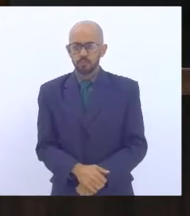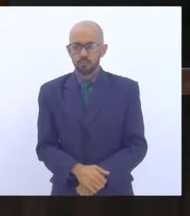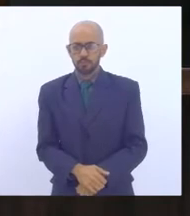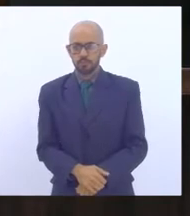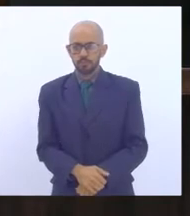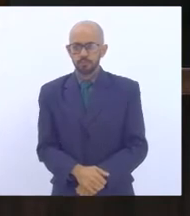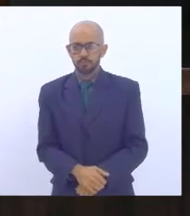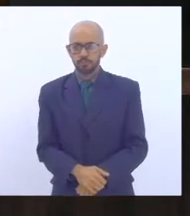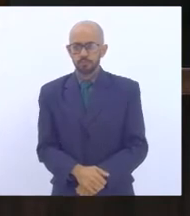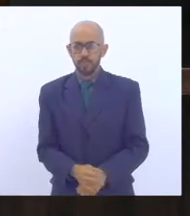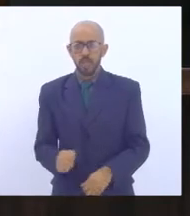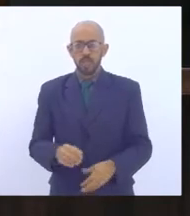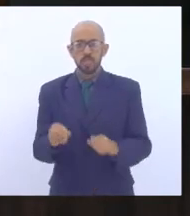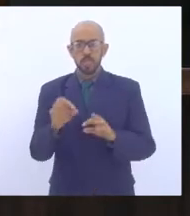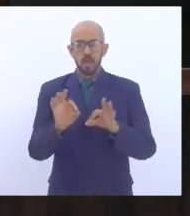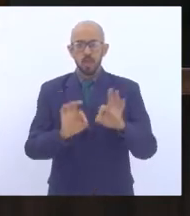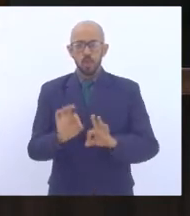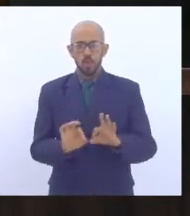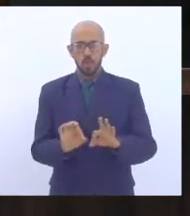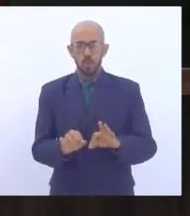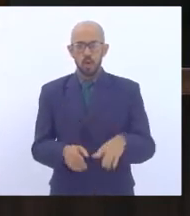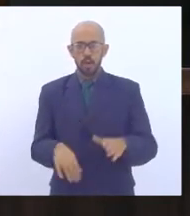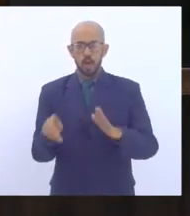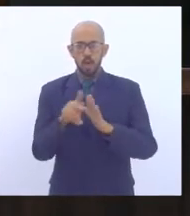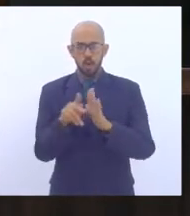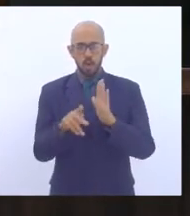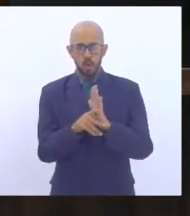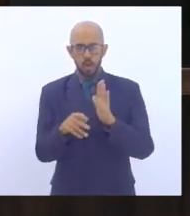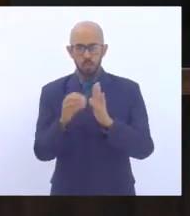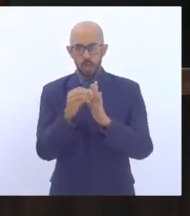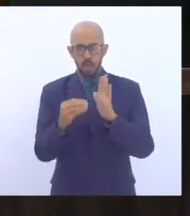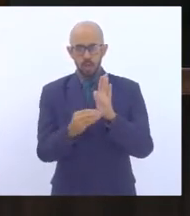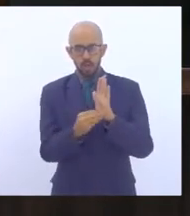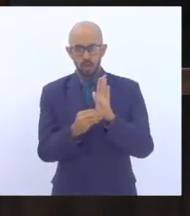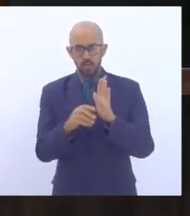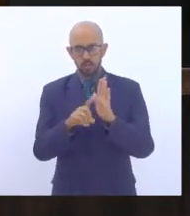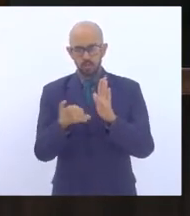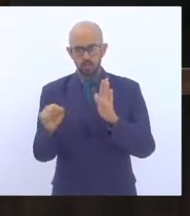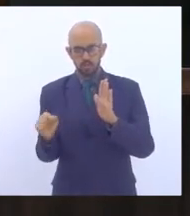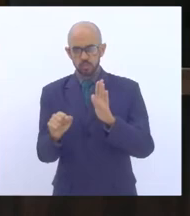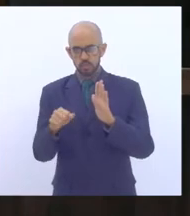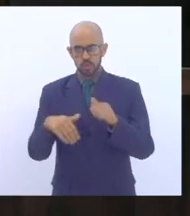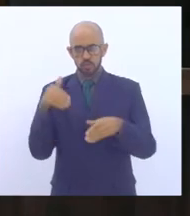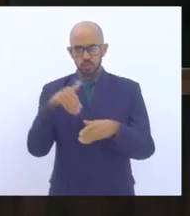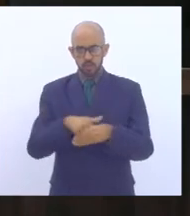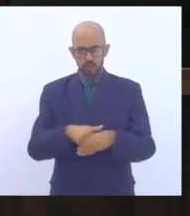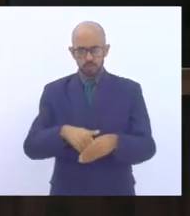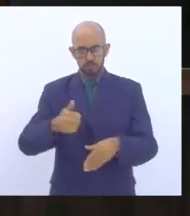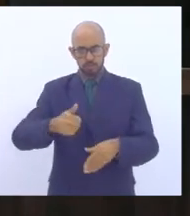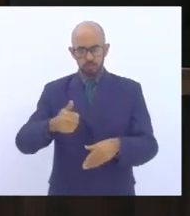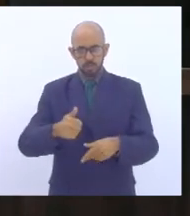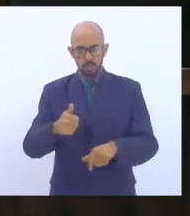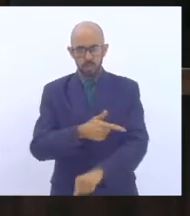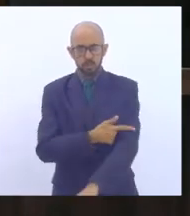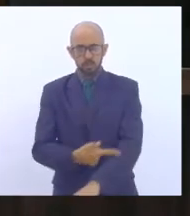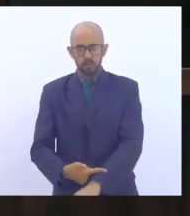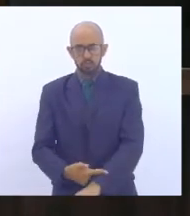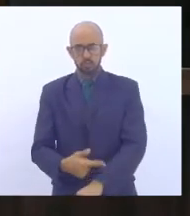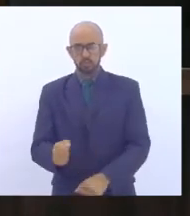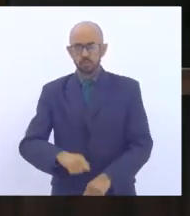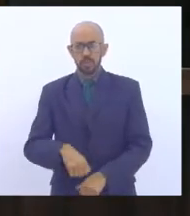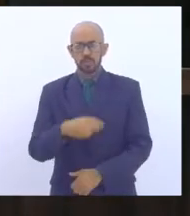I cried aloud do dia de acordo para primeiro do artigo 47 do regimento interno e tramitação de nada em primeira discussão projeto de lei